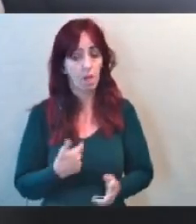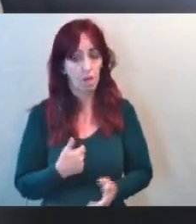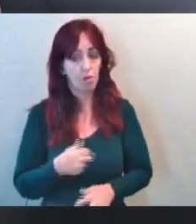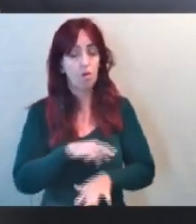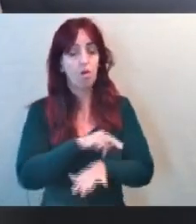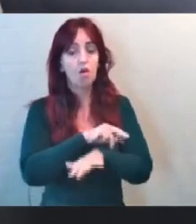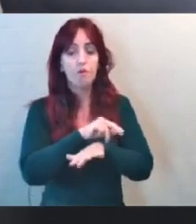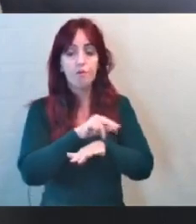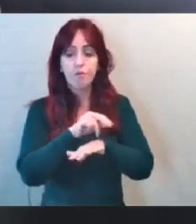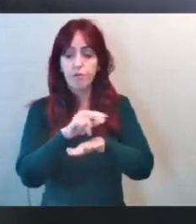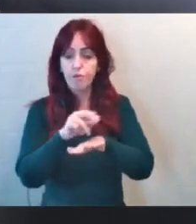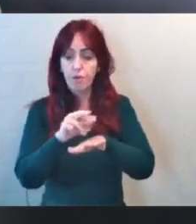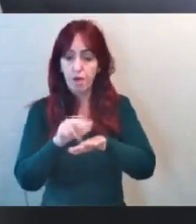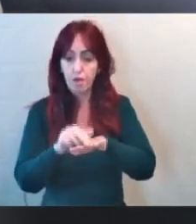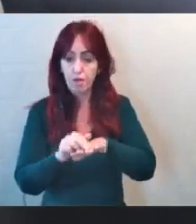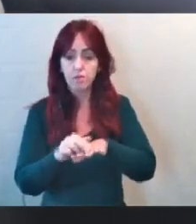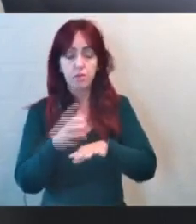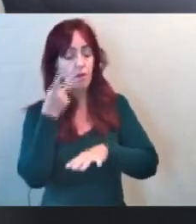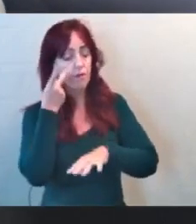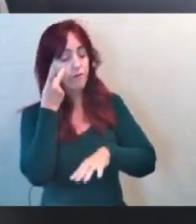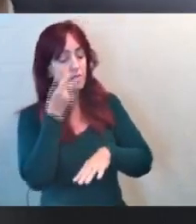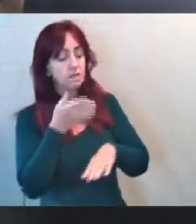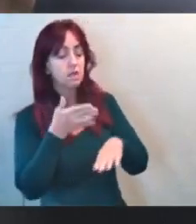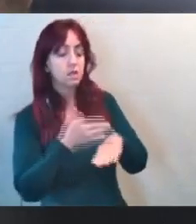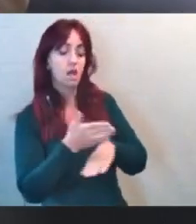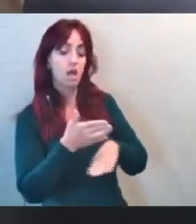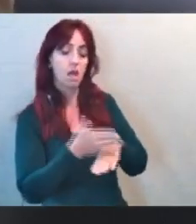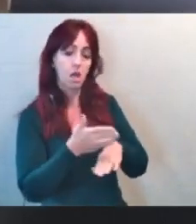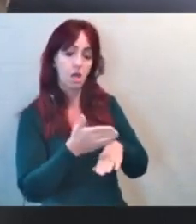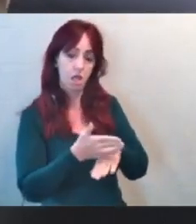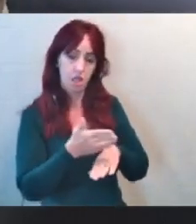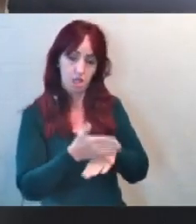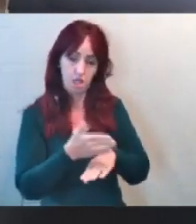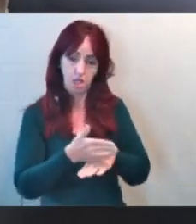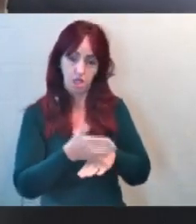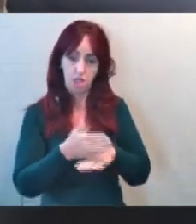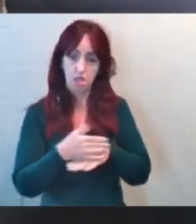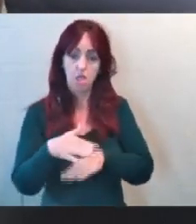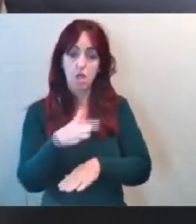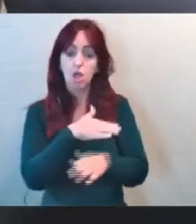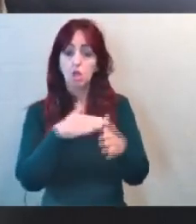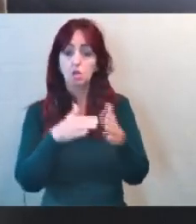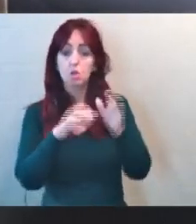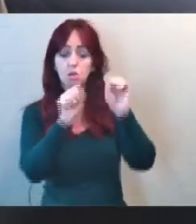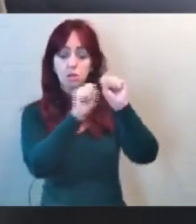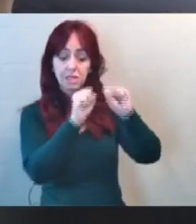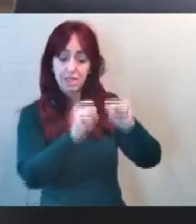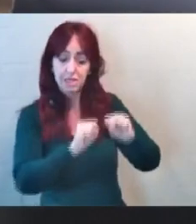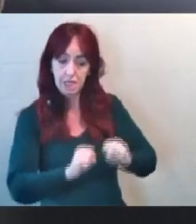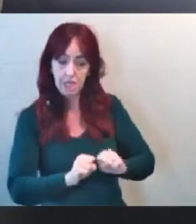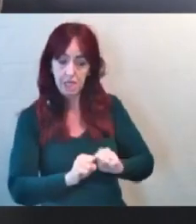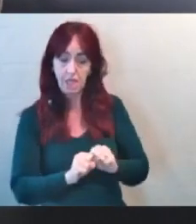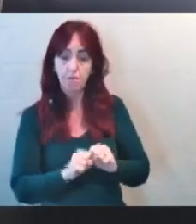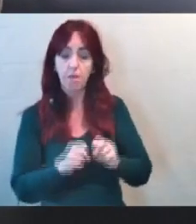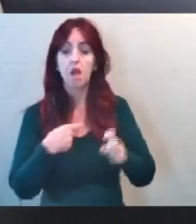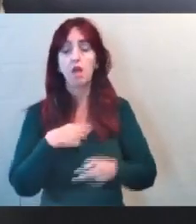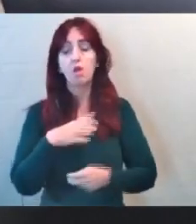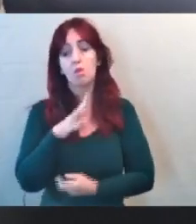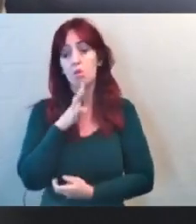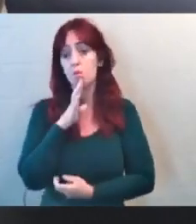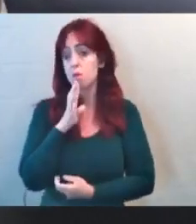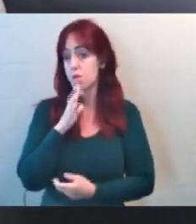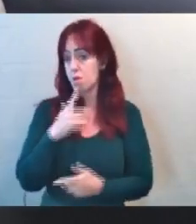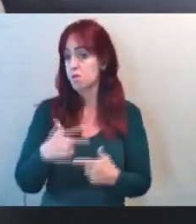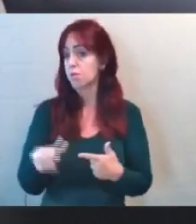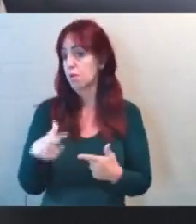inúmeras vezes a todas as estações. Eu rodei todo o sistema. Eu conheço